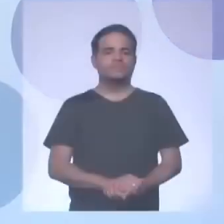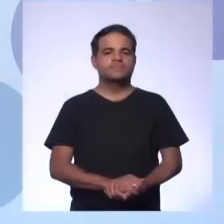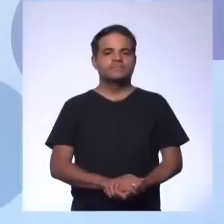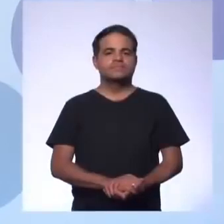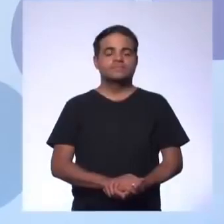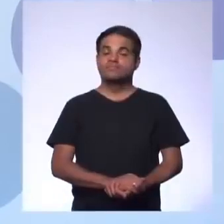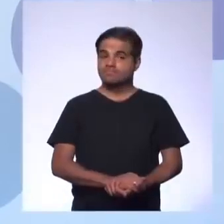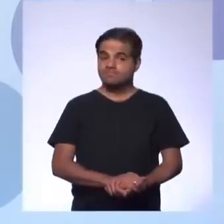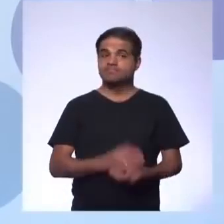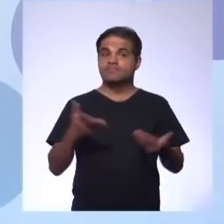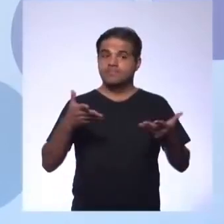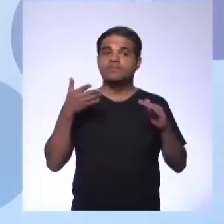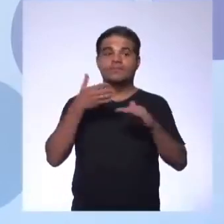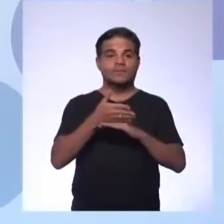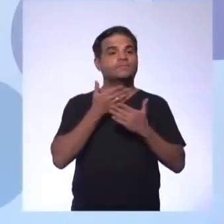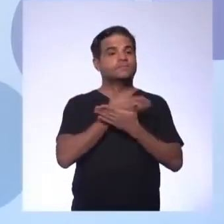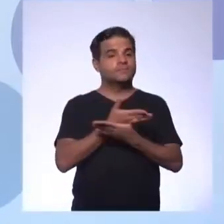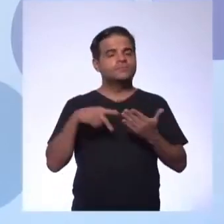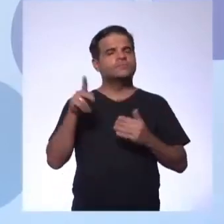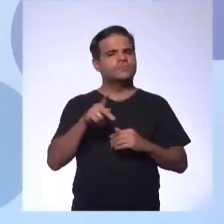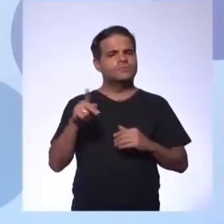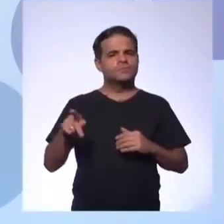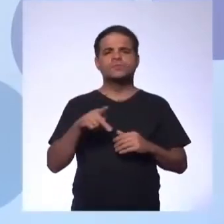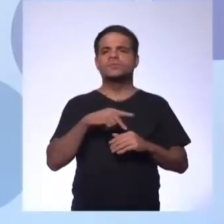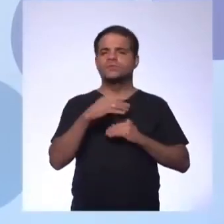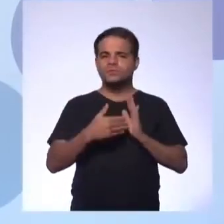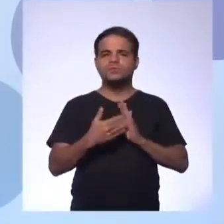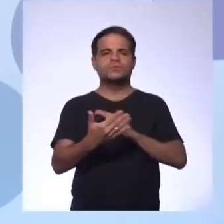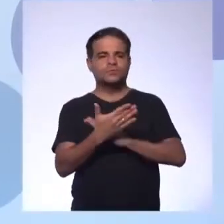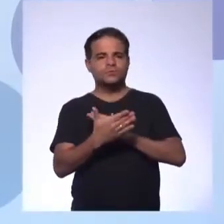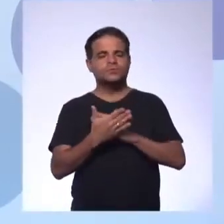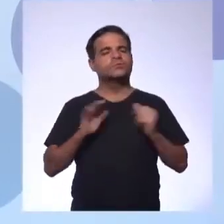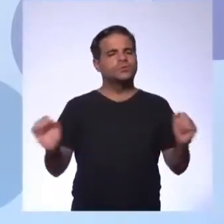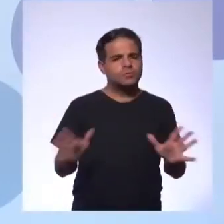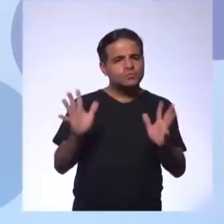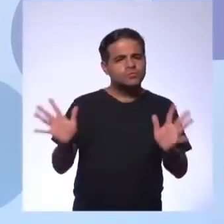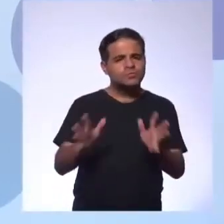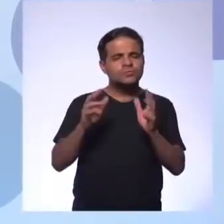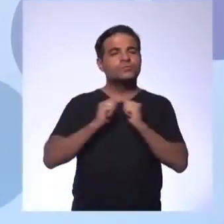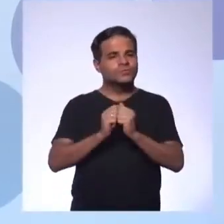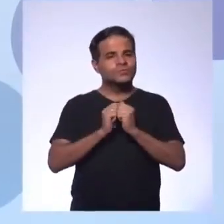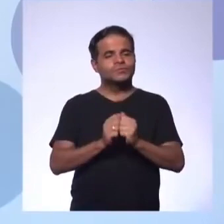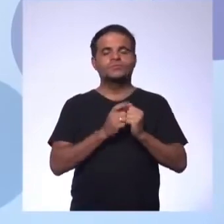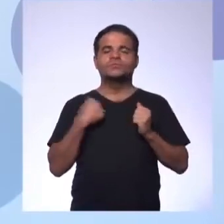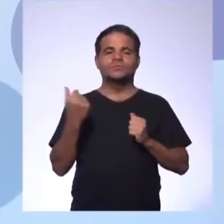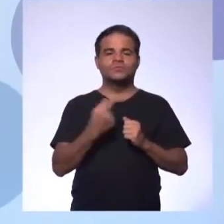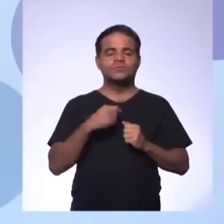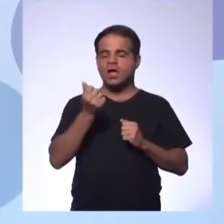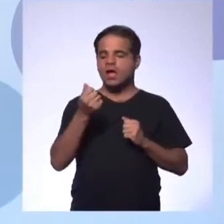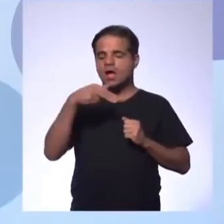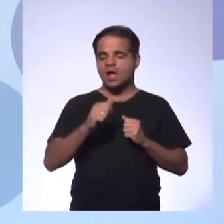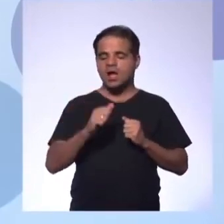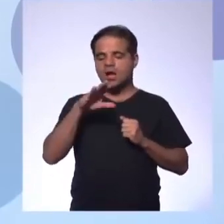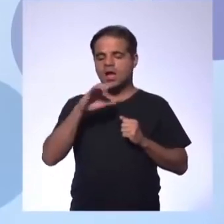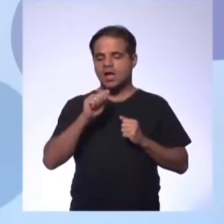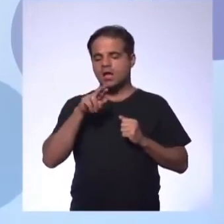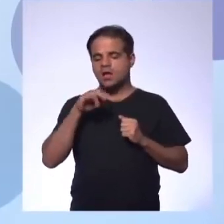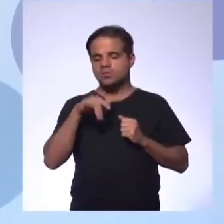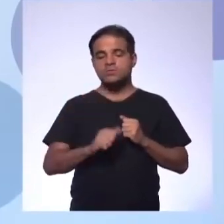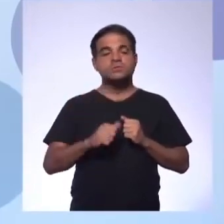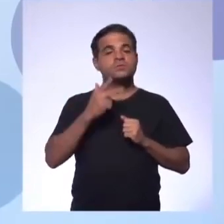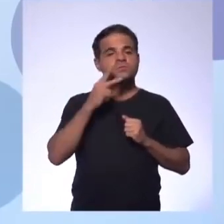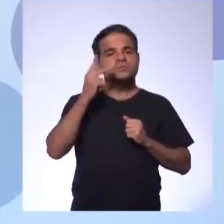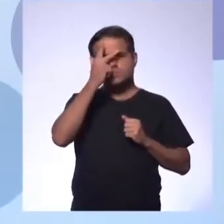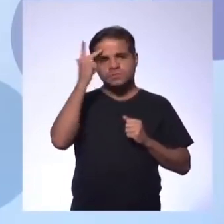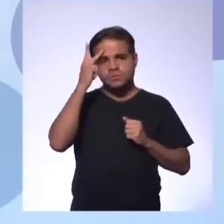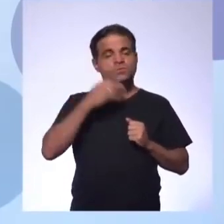E vamos lá, a participação de vocês, os professores aqui também ajudando, incentivando junto com a gente. A Ana Carolina, ela diz que é uma